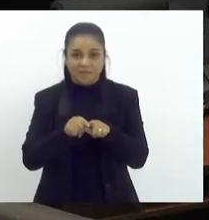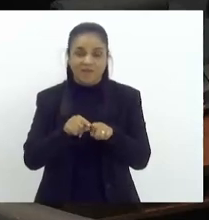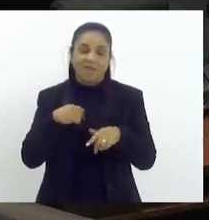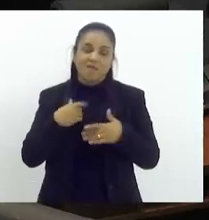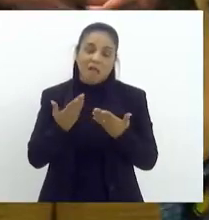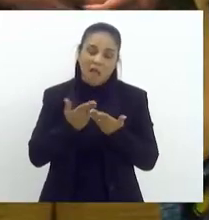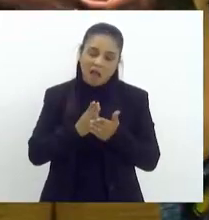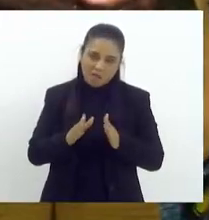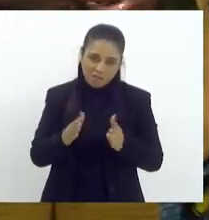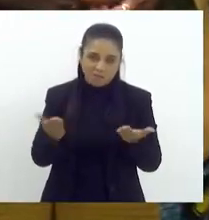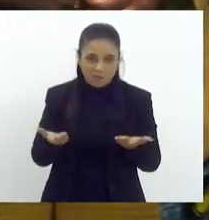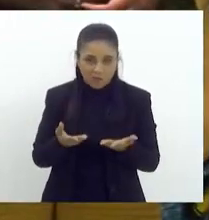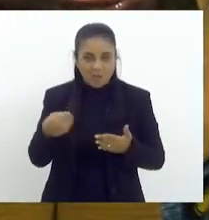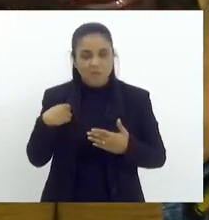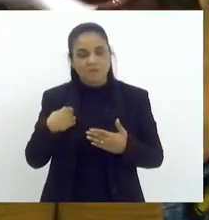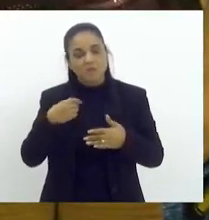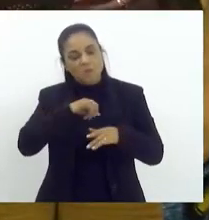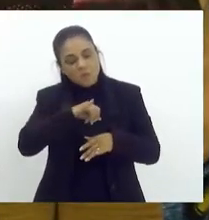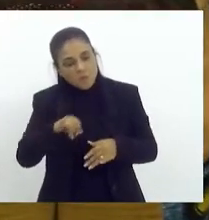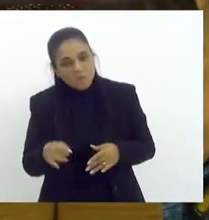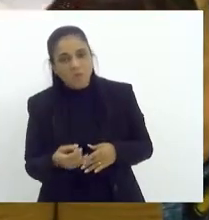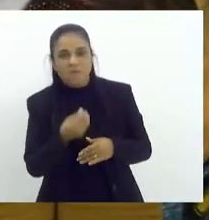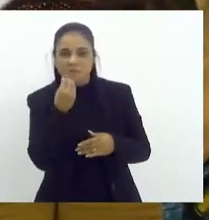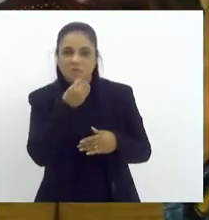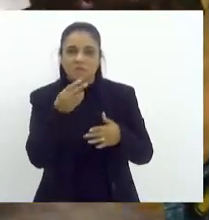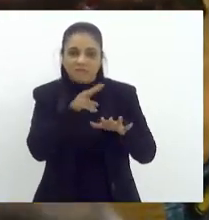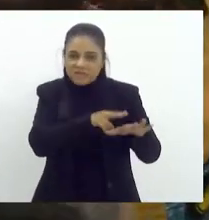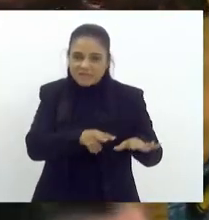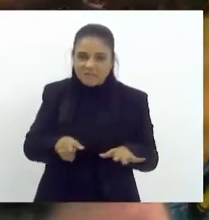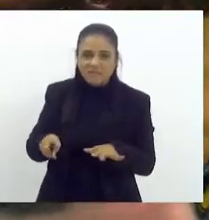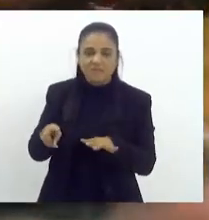poderia de deixar de falar nessa semana aliás